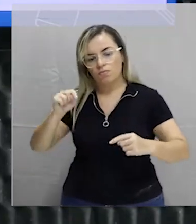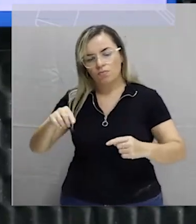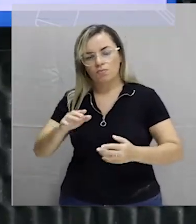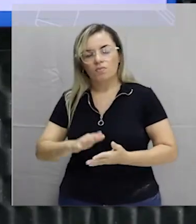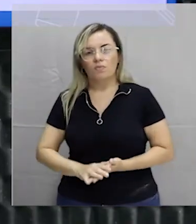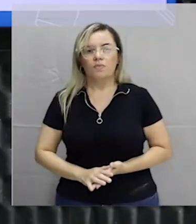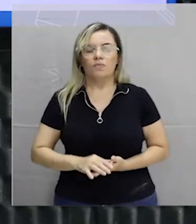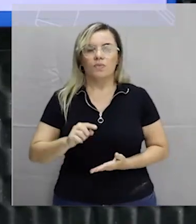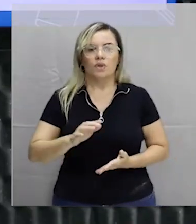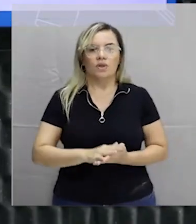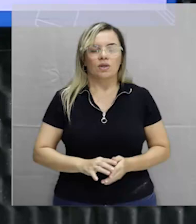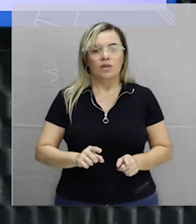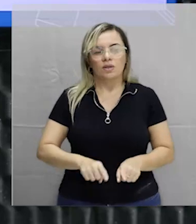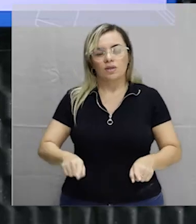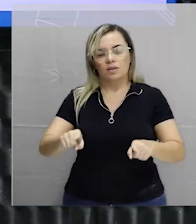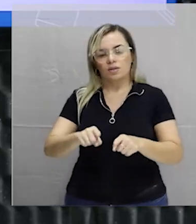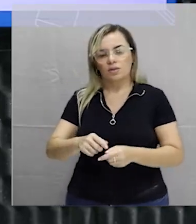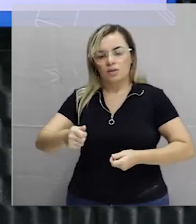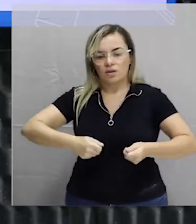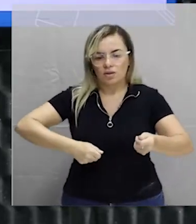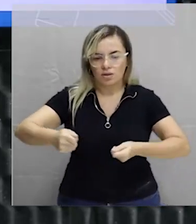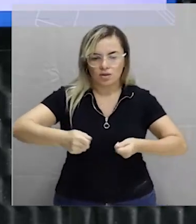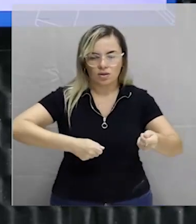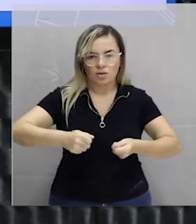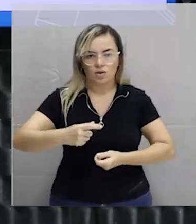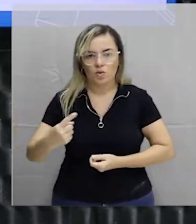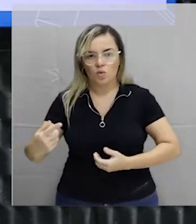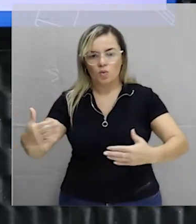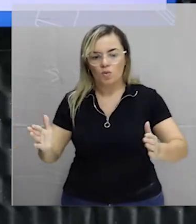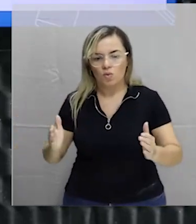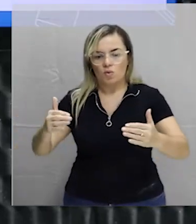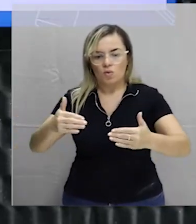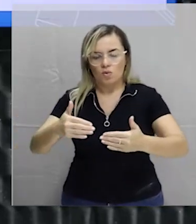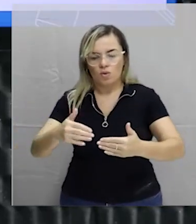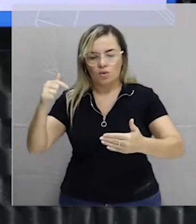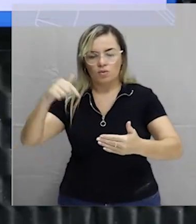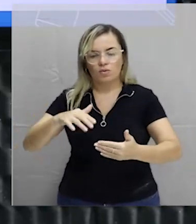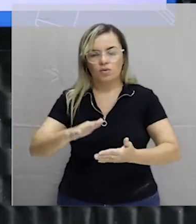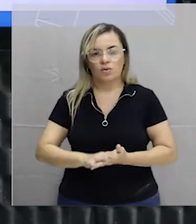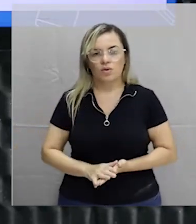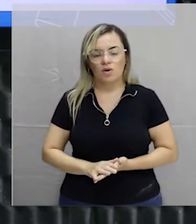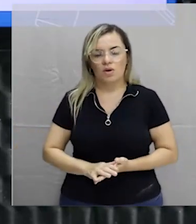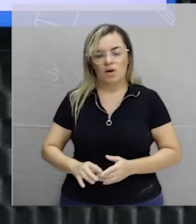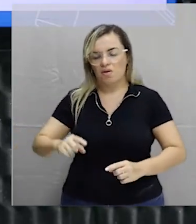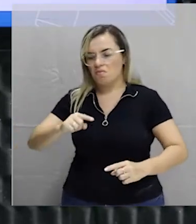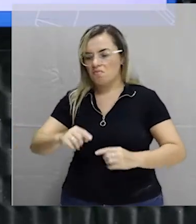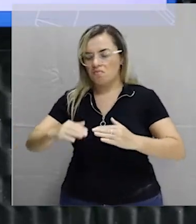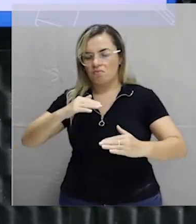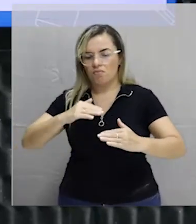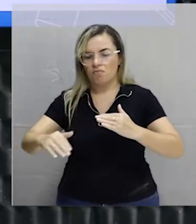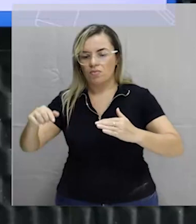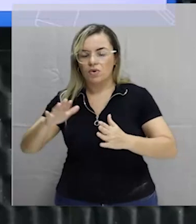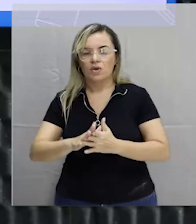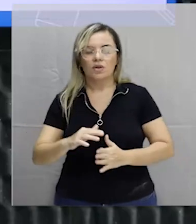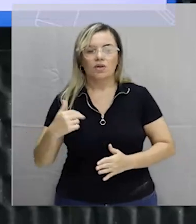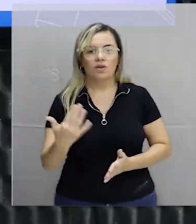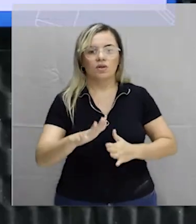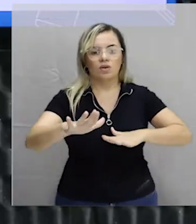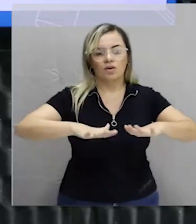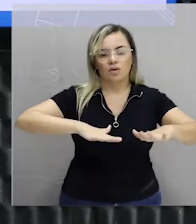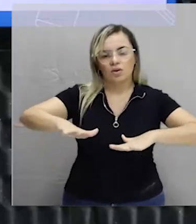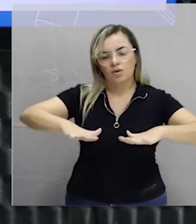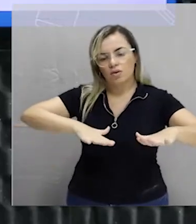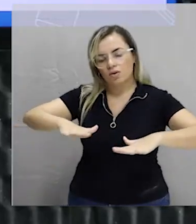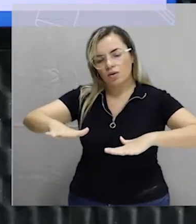do monopólio. Então, é contra essa companhia de comércio que nós teremos o movimento. Mas